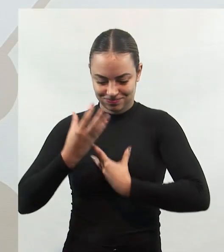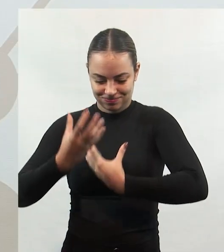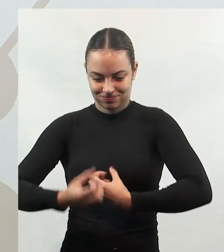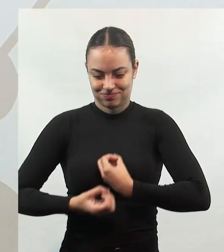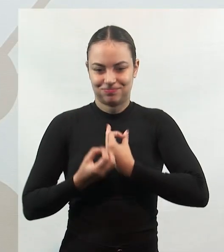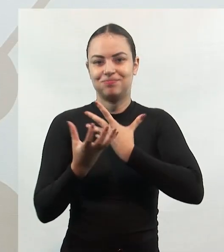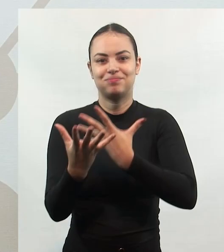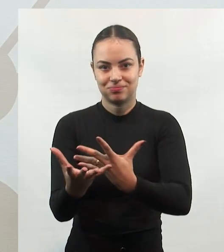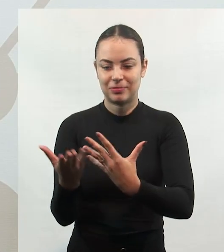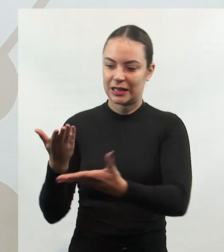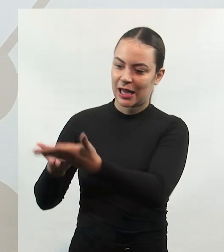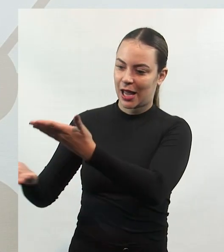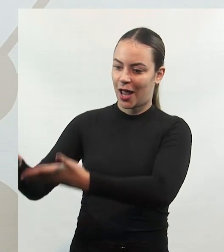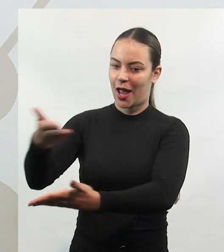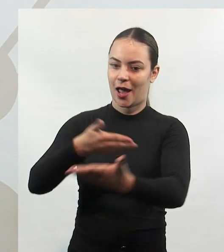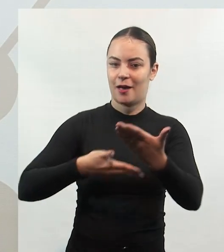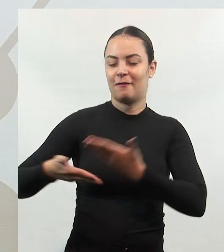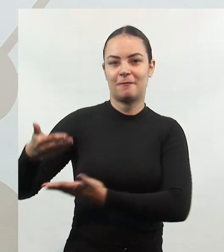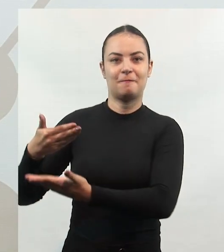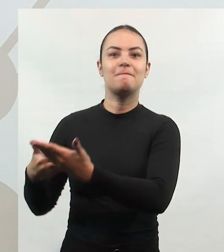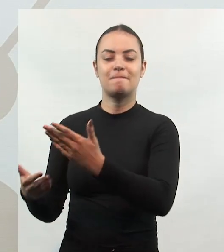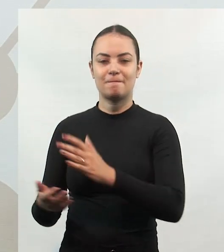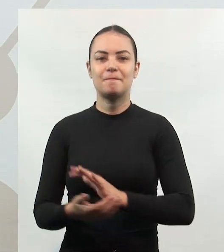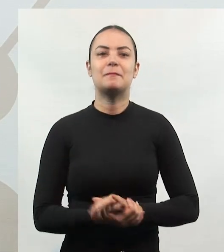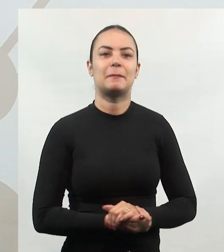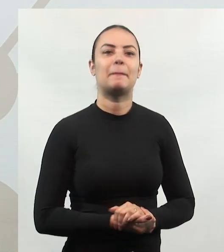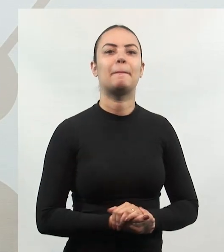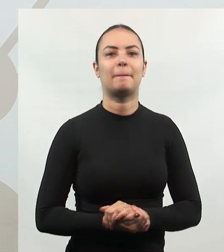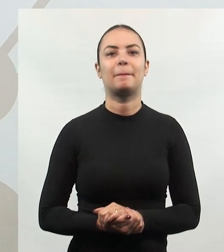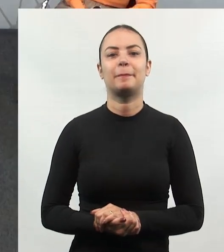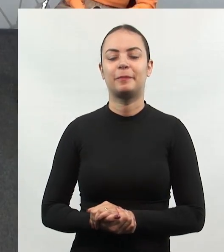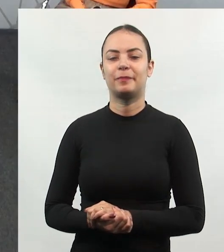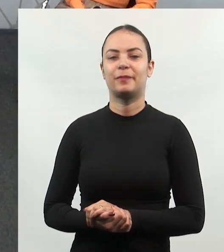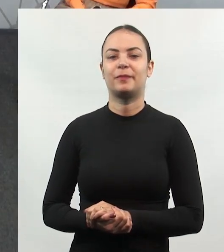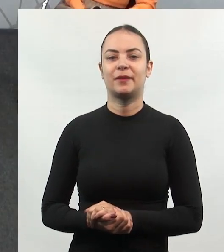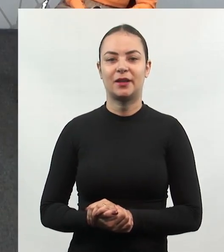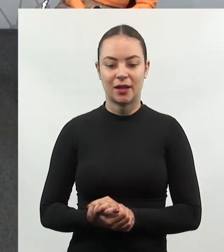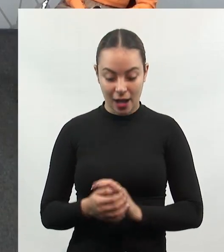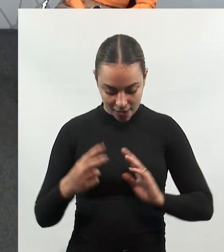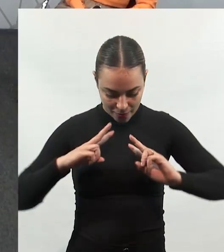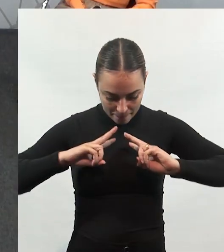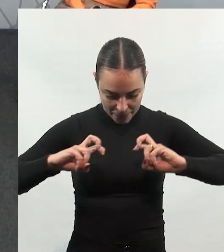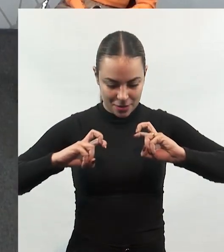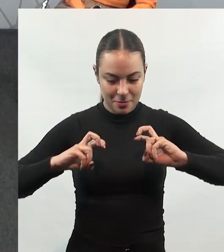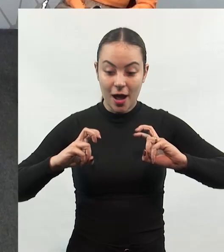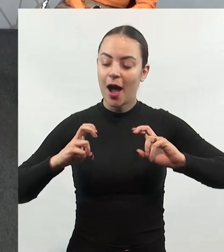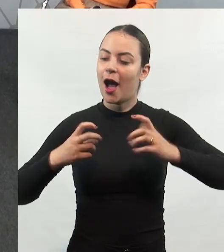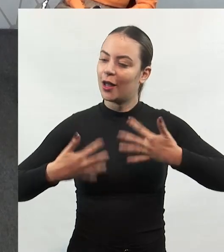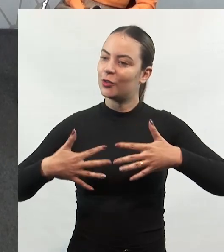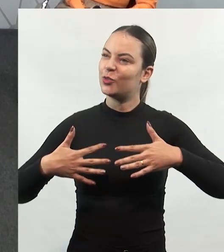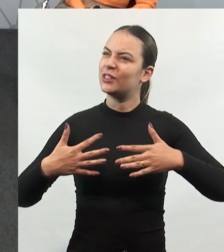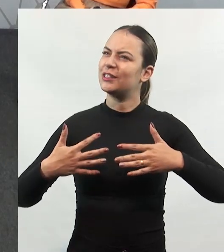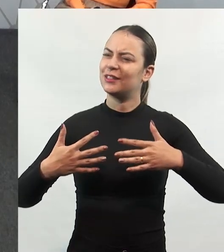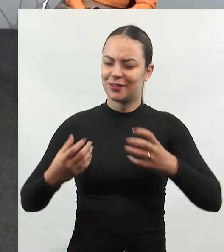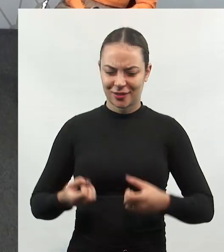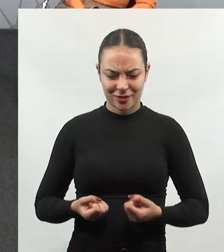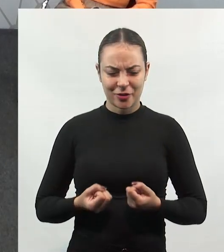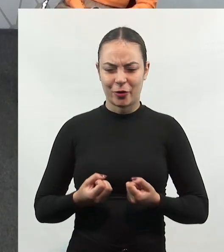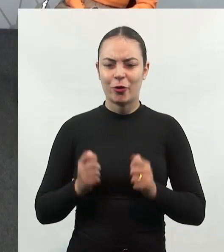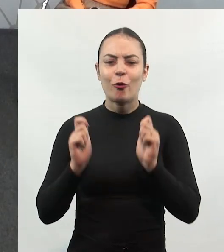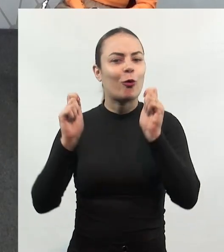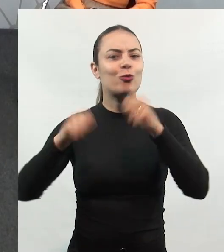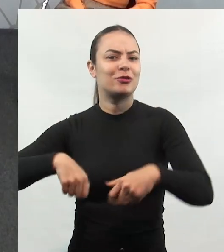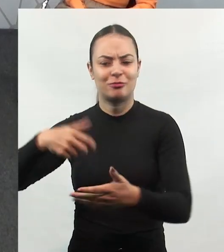foi extremamente importante. Eu era muito tímida. E o teatro, assim, Sim. me ajudou bastante a superar algumas coisas, né? Nem que fosse para